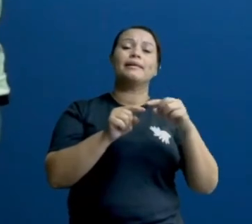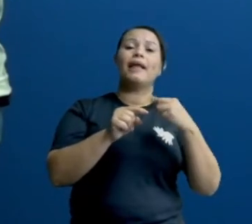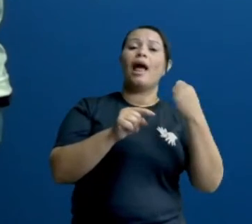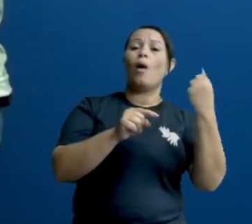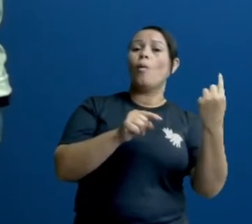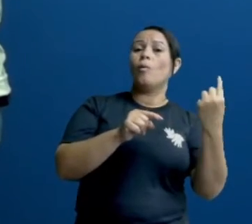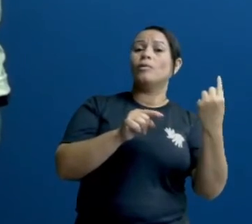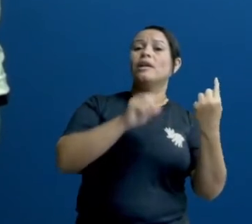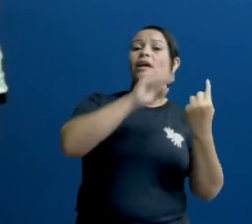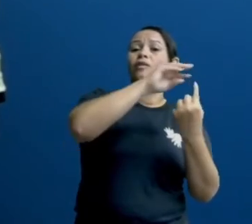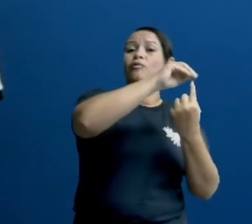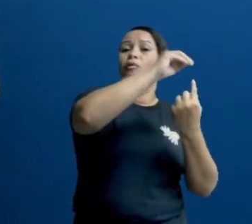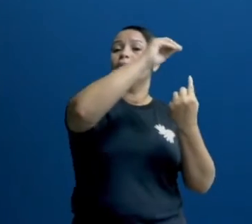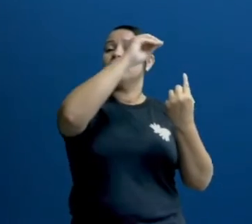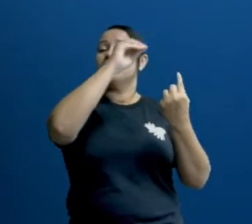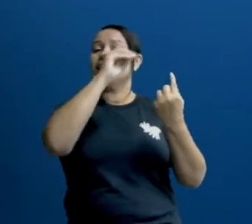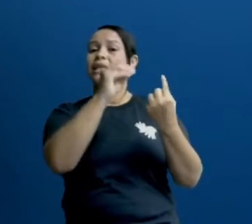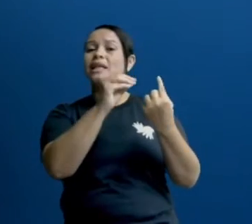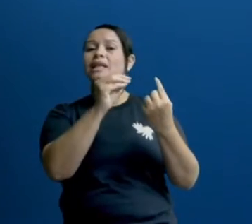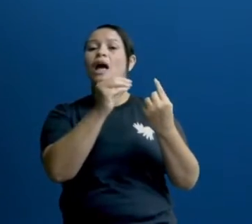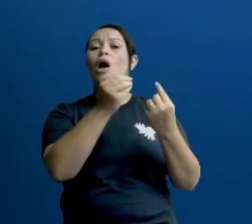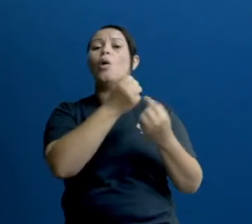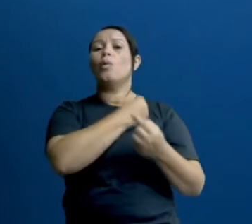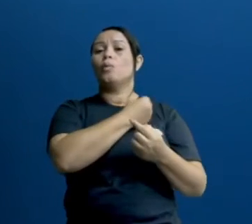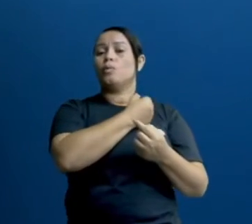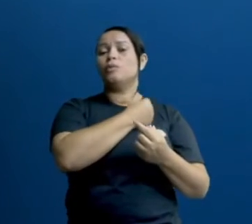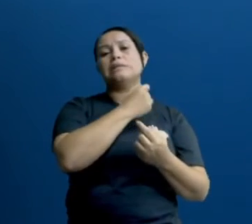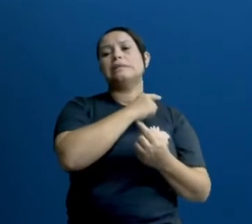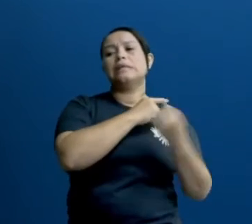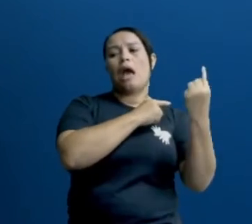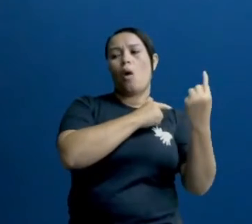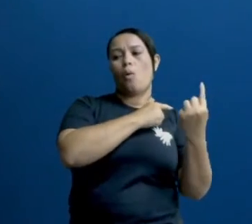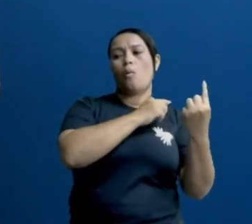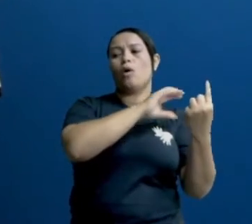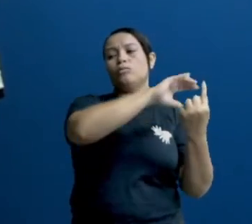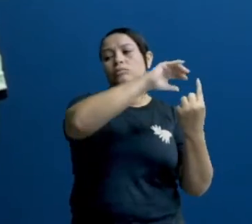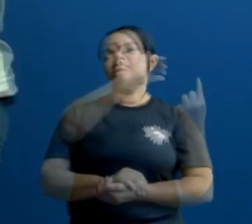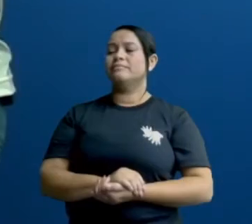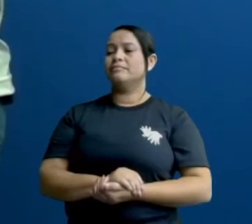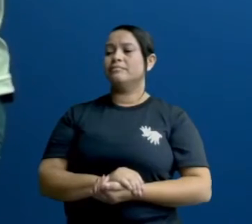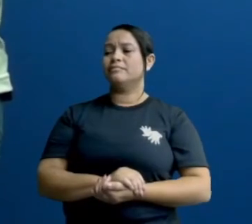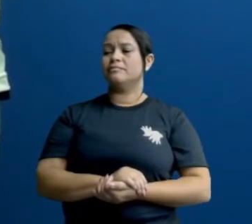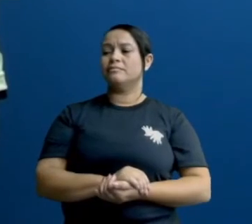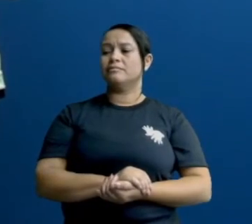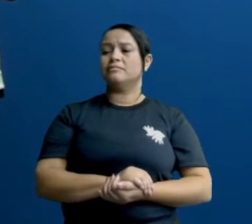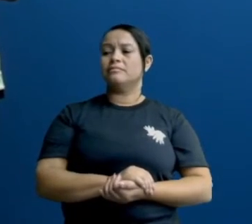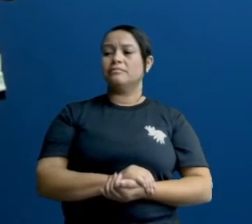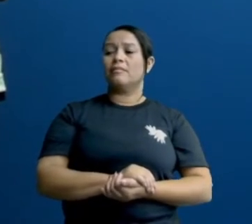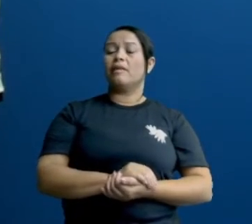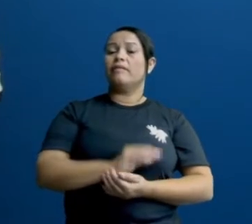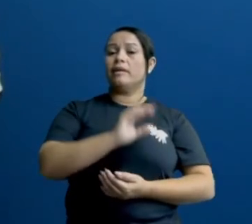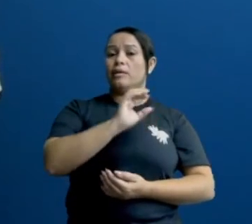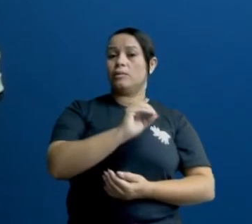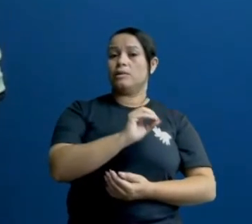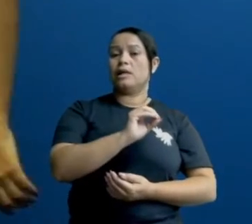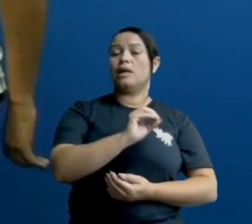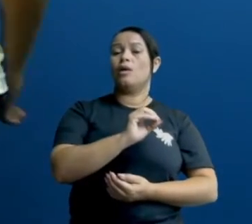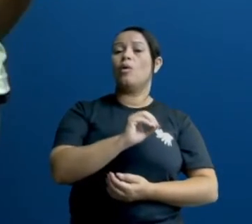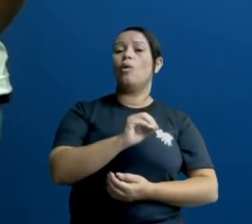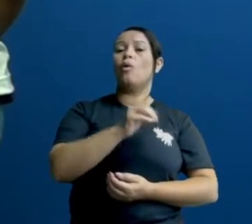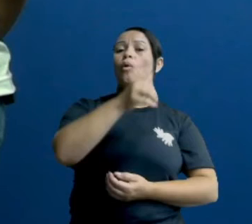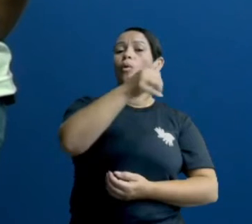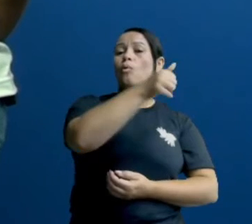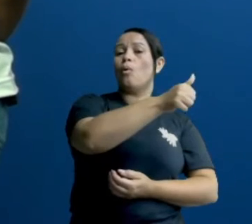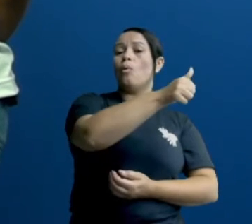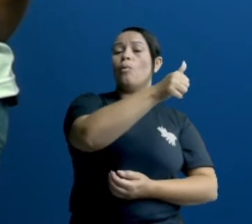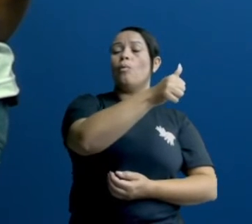milhar, vai retirar um número, certo? Se tinha 1, eu tiro 1 e fica com 0. Aí, eu